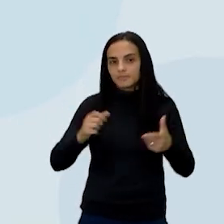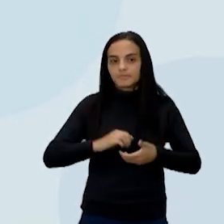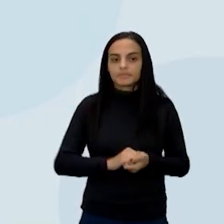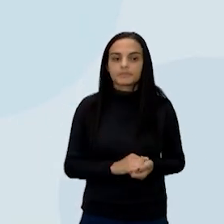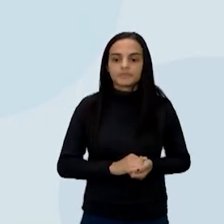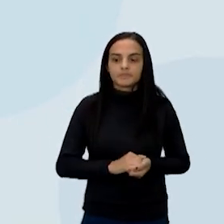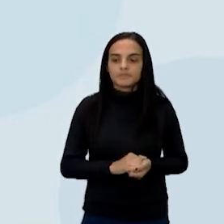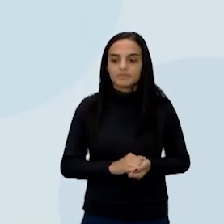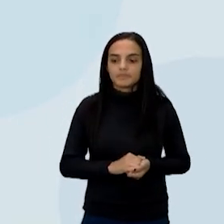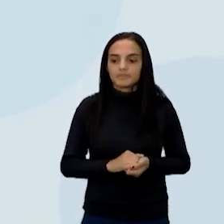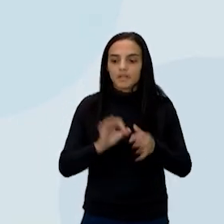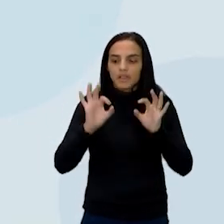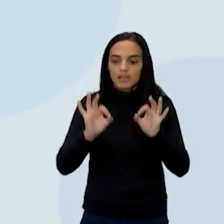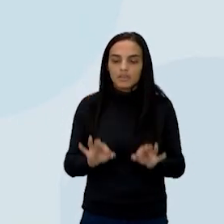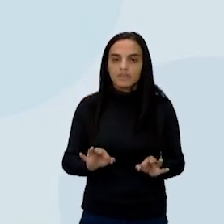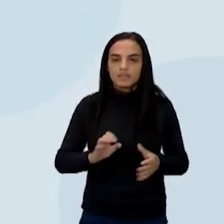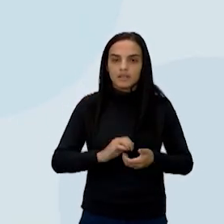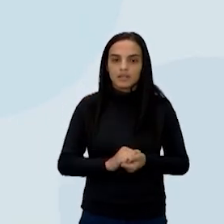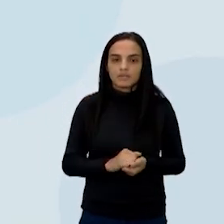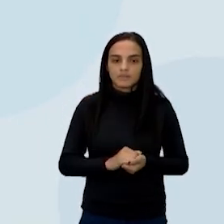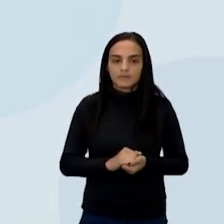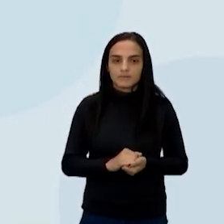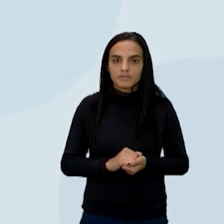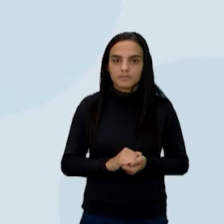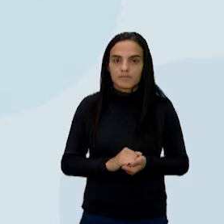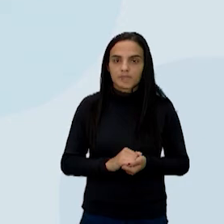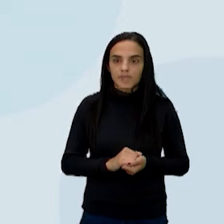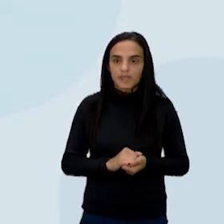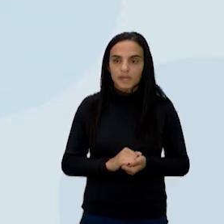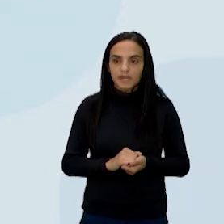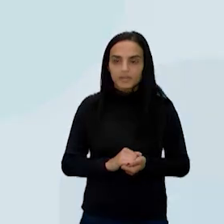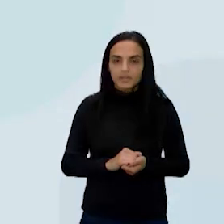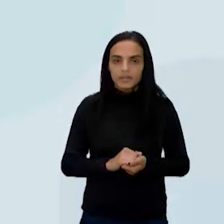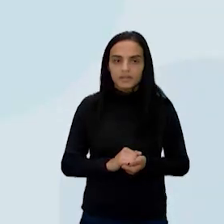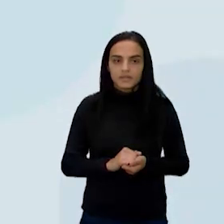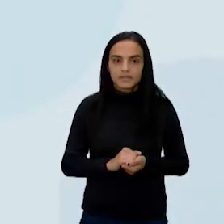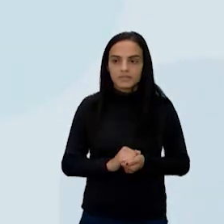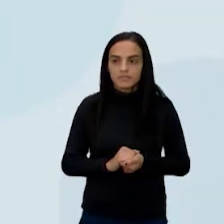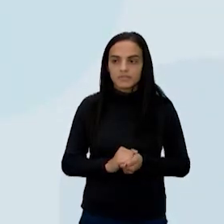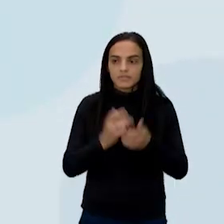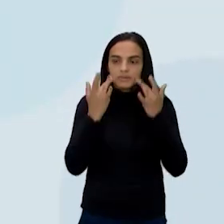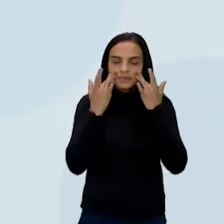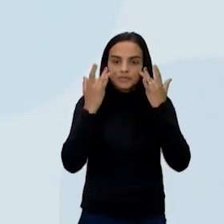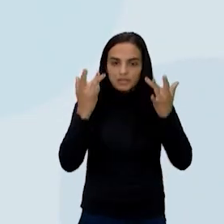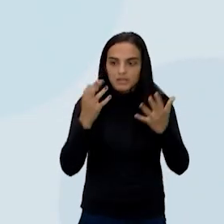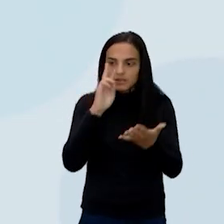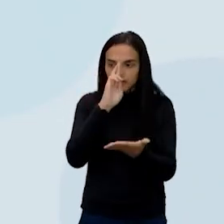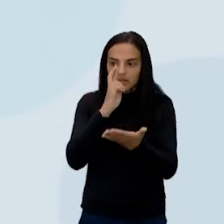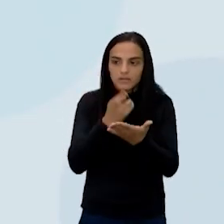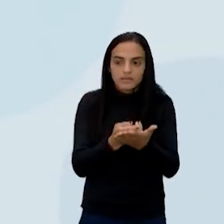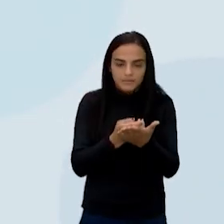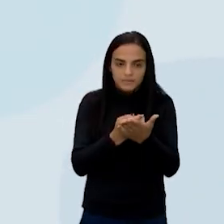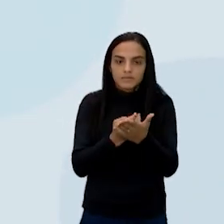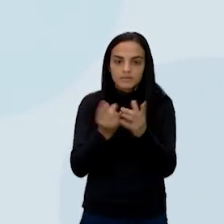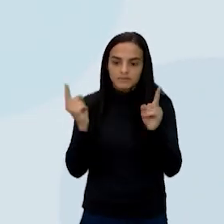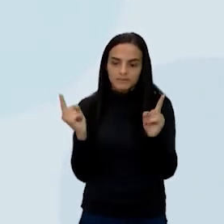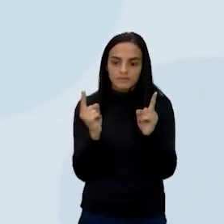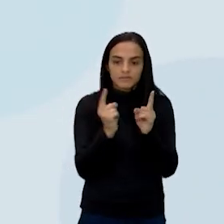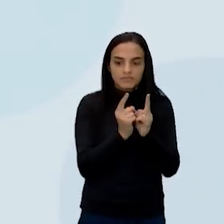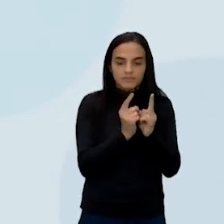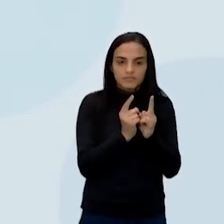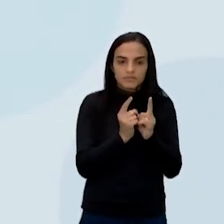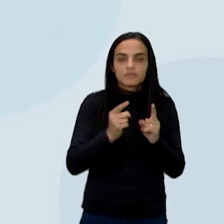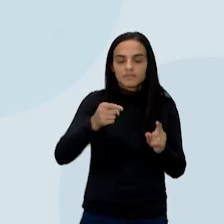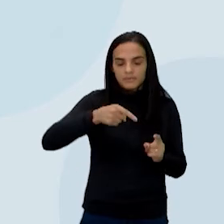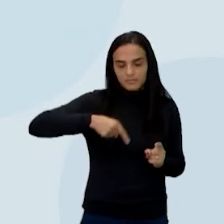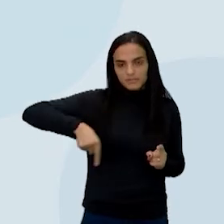distintas, tá? Não necessariamente da mesma grandeza. E aí a gente simplifica e apresenta essa razão na forma irredutível. Quando